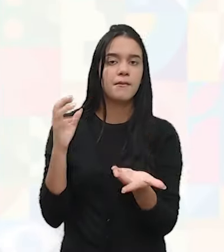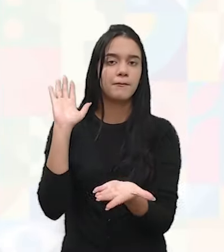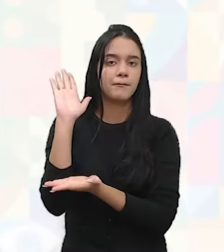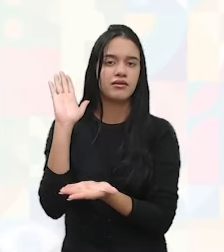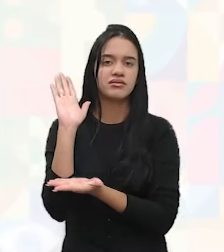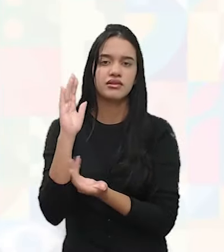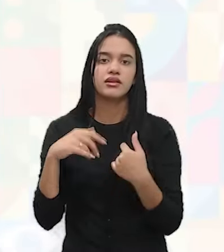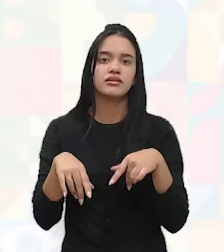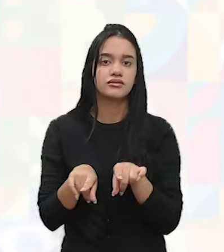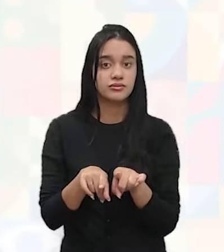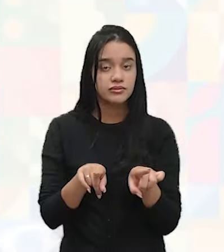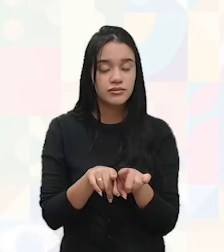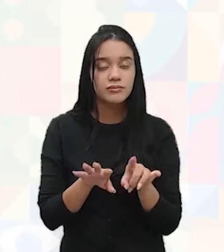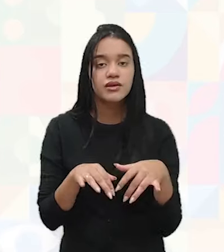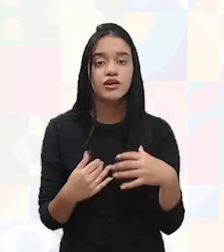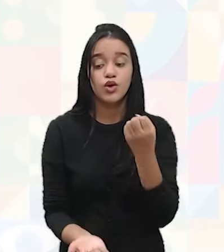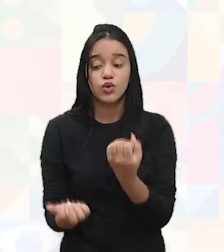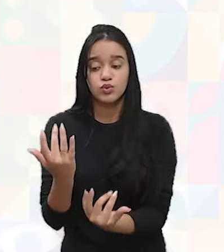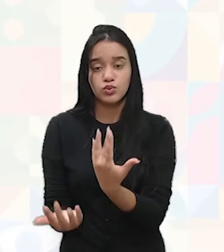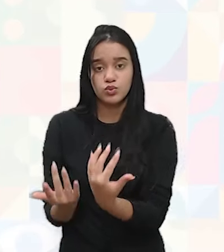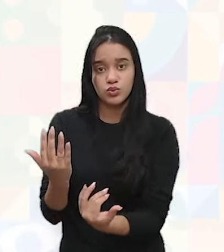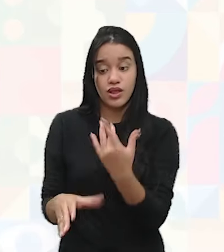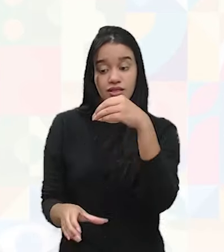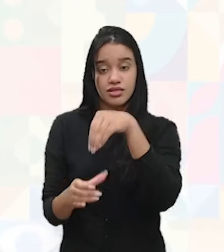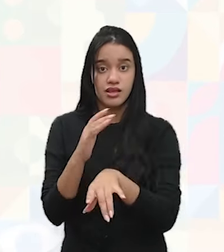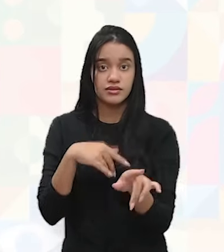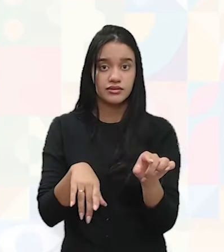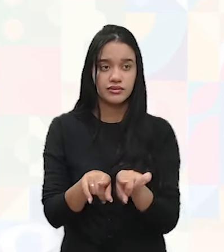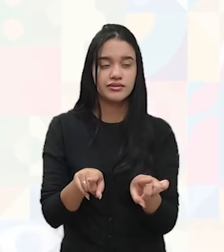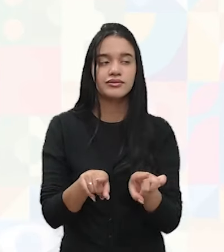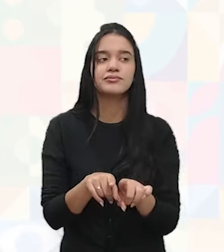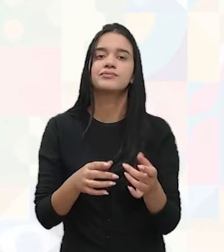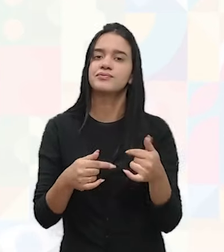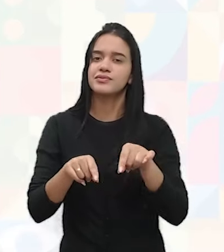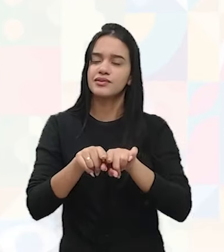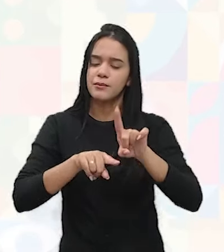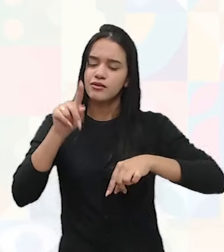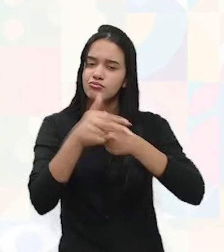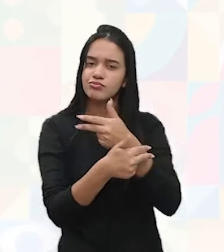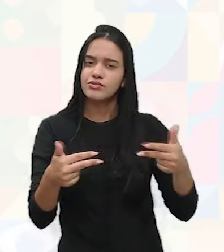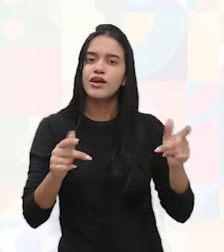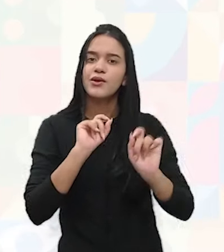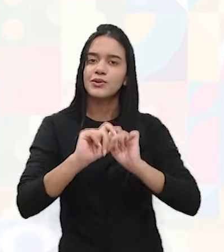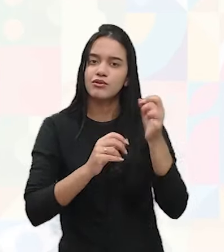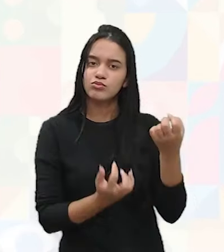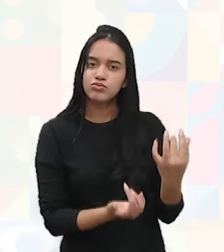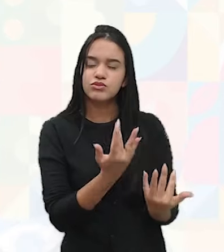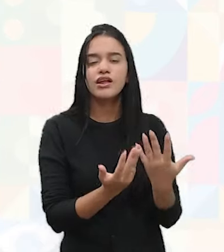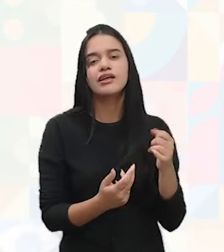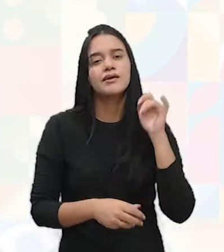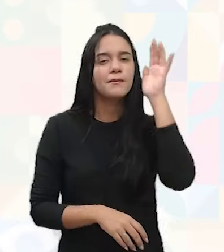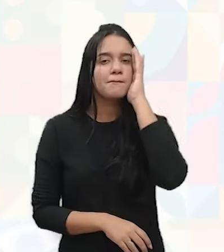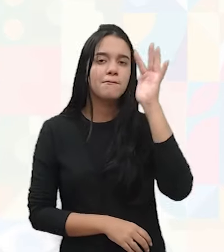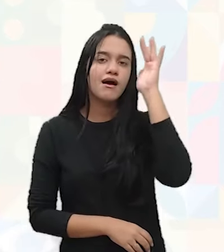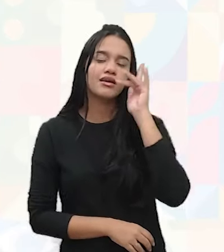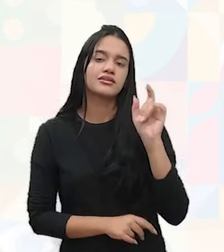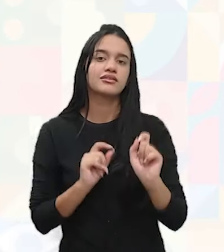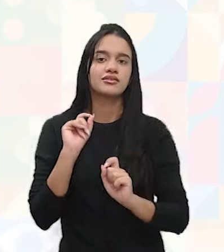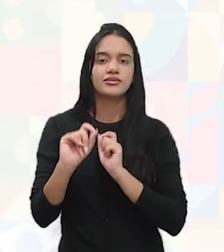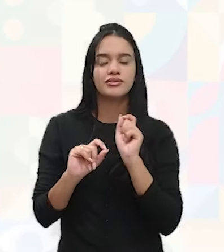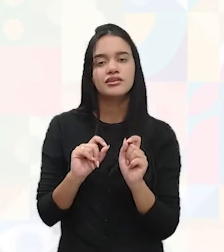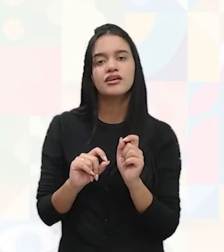completo na superfície e no seu interior e deixa resíduo que são as cinzas né a gente imagina um papel queimado